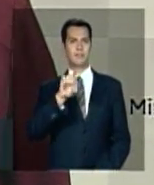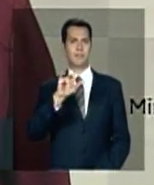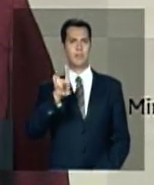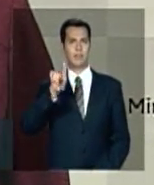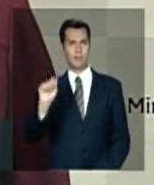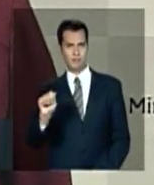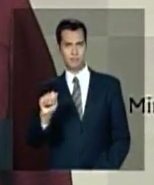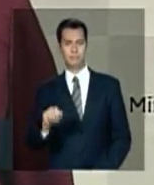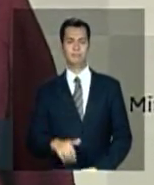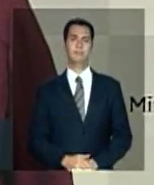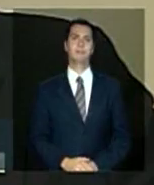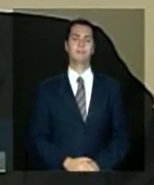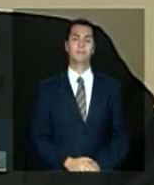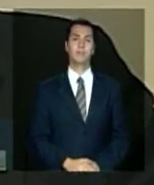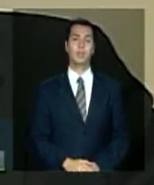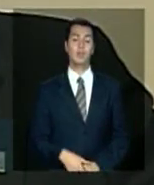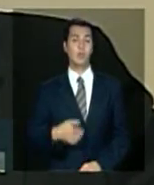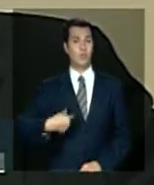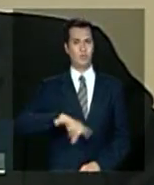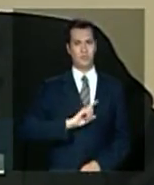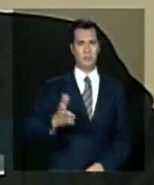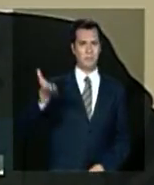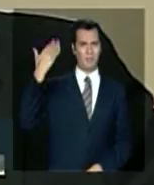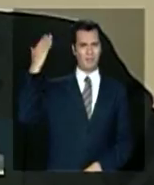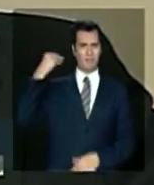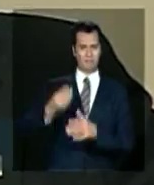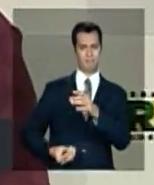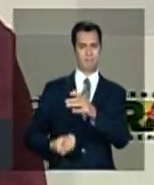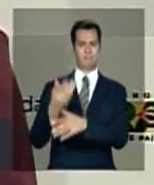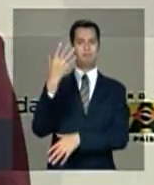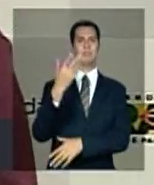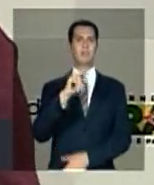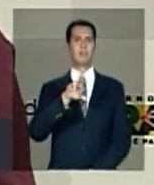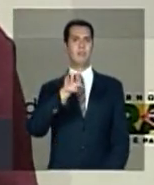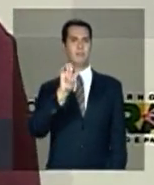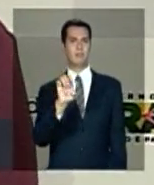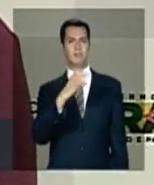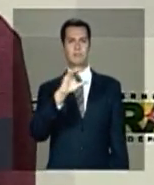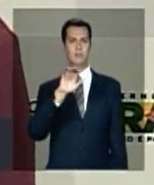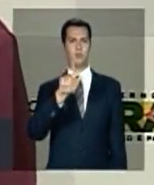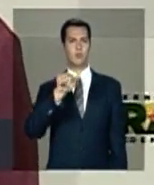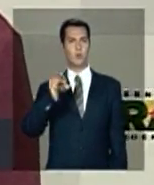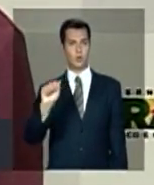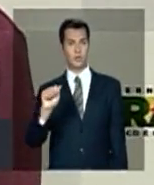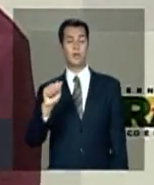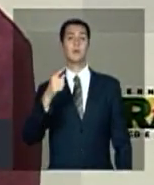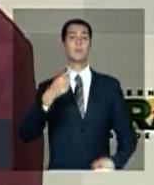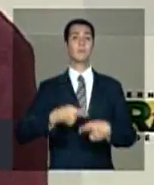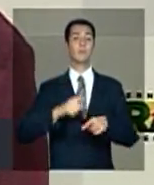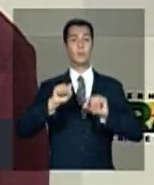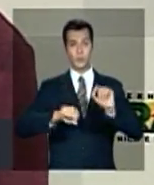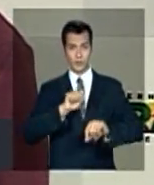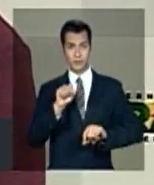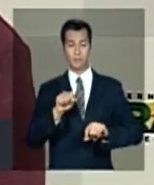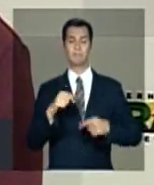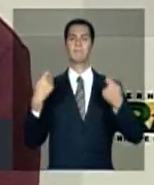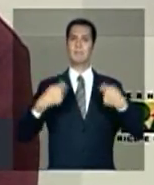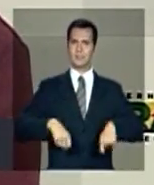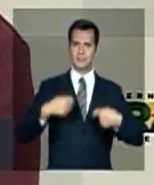fizemos o programa Rede cegonha Por que um país tem de ser medido por alguns metros